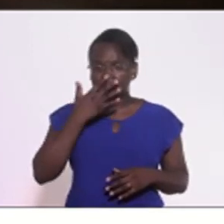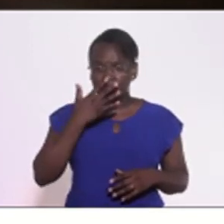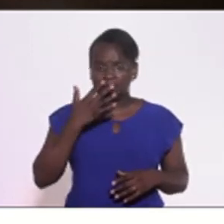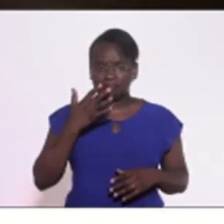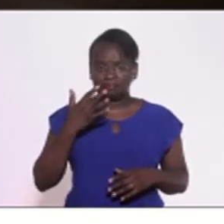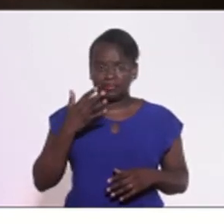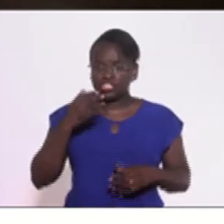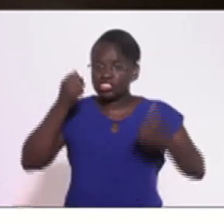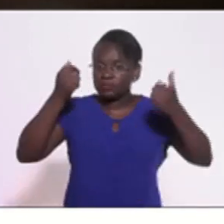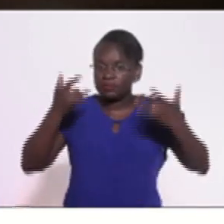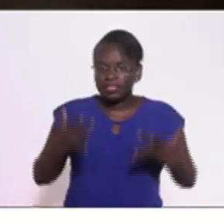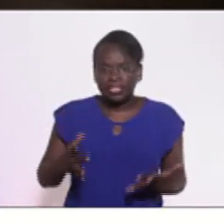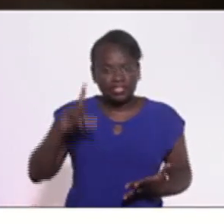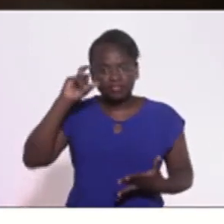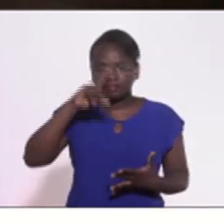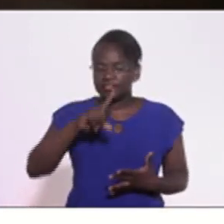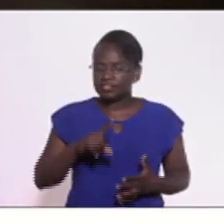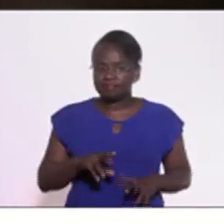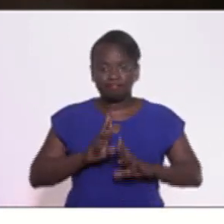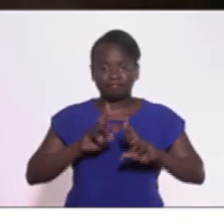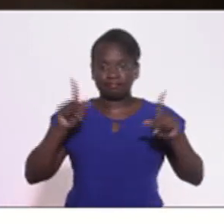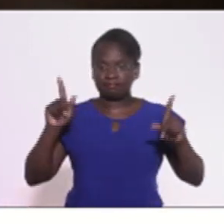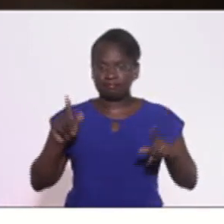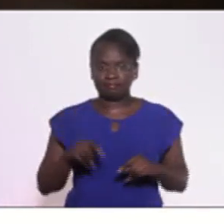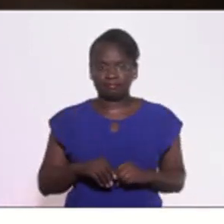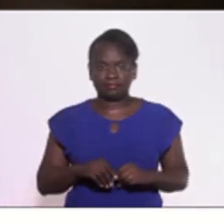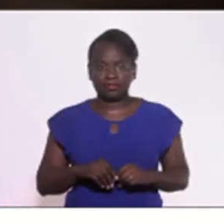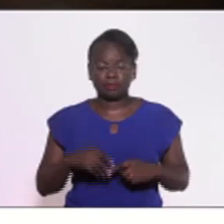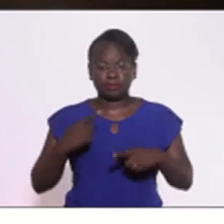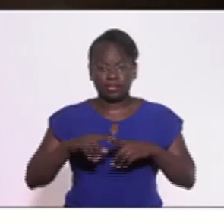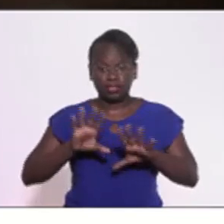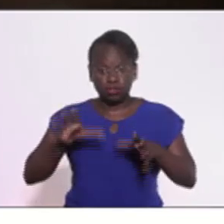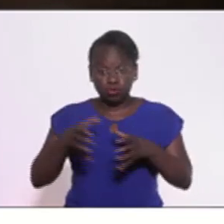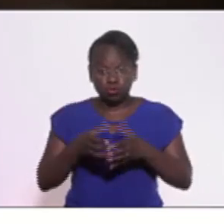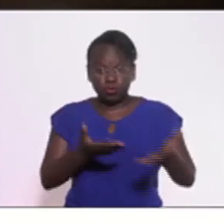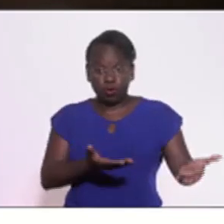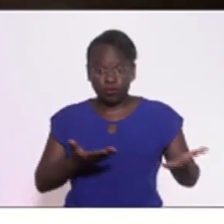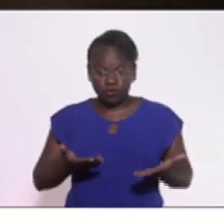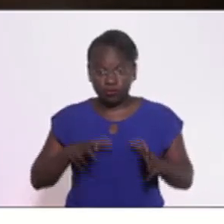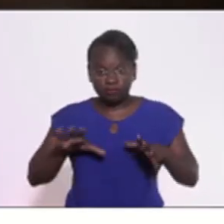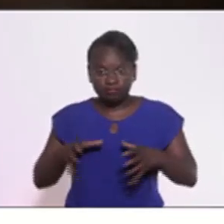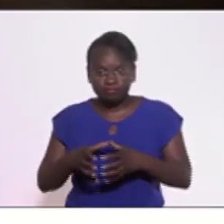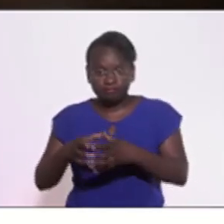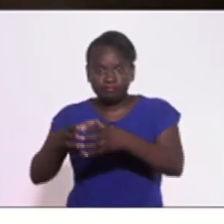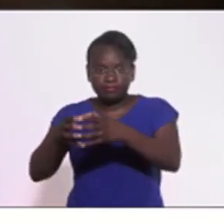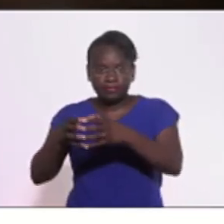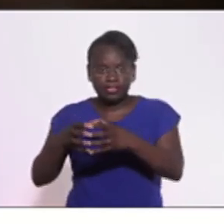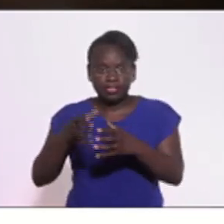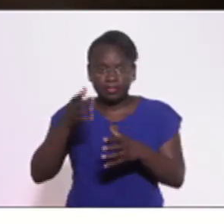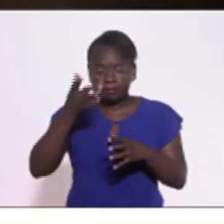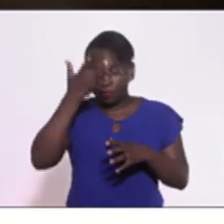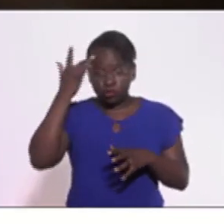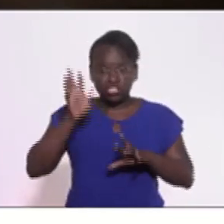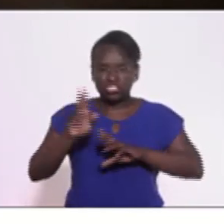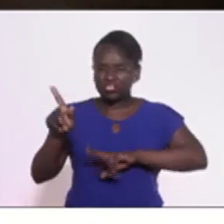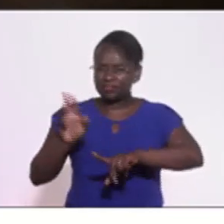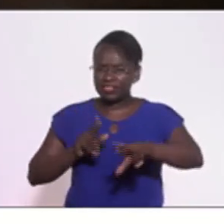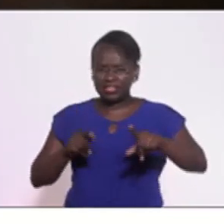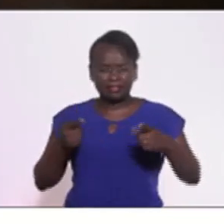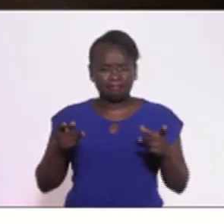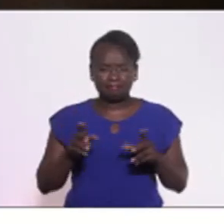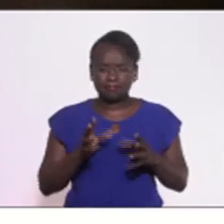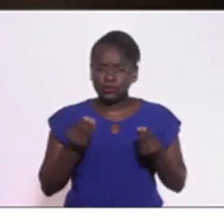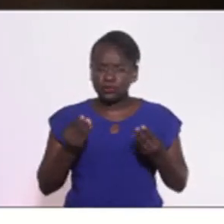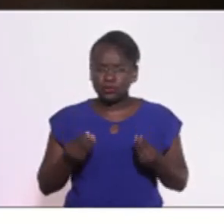absolutamente indescritível. Primeiro, pelo grupo que Ronaldo convidou. Era um grupo tão díspar, de pessoas tão